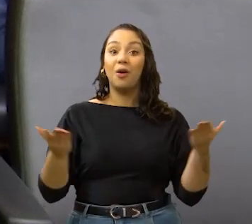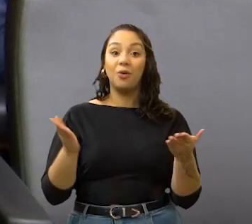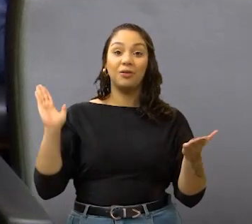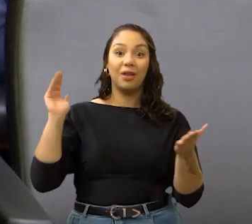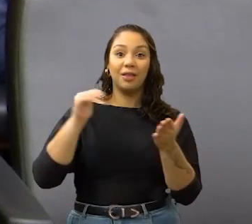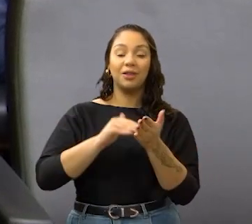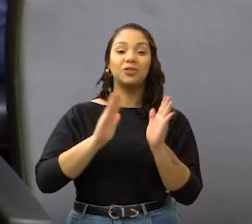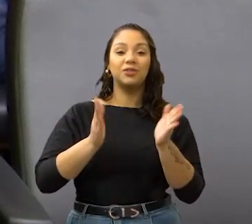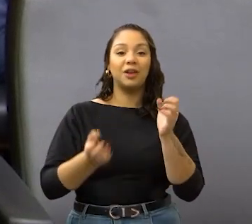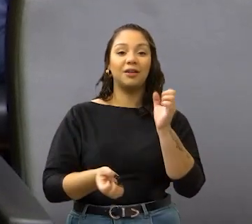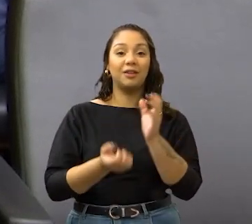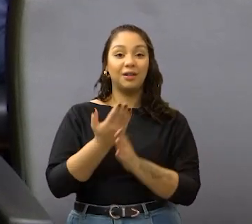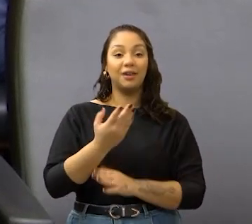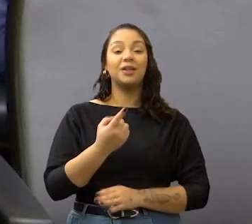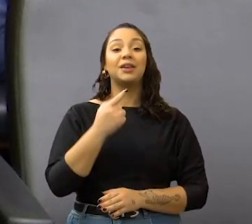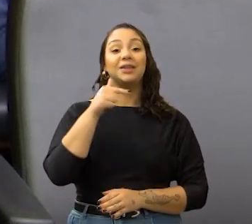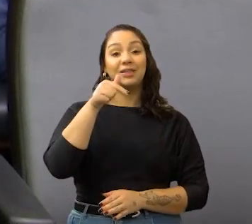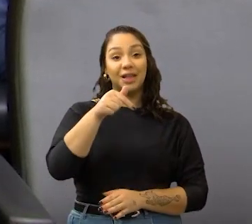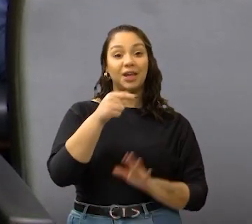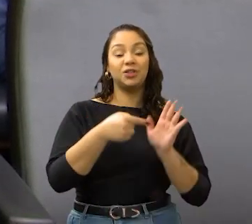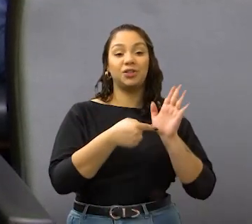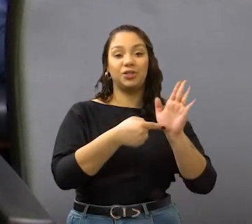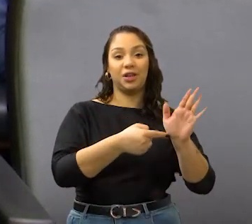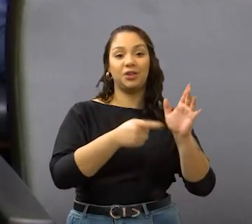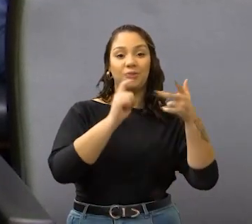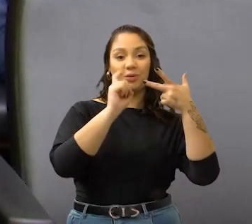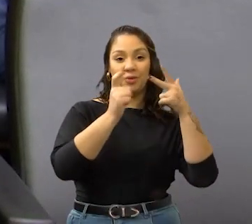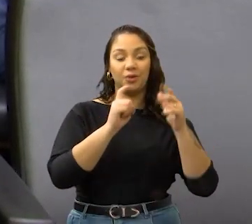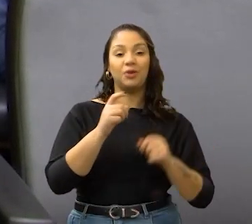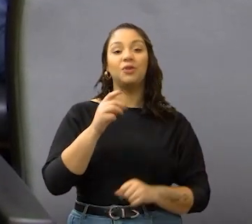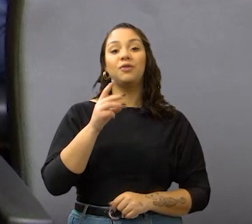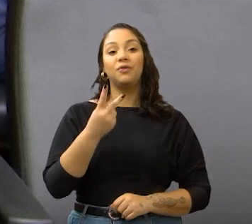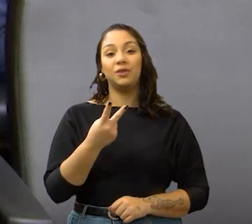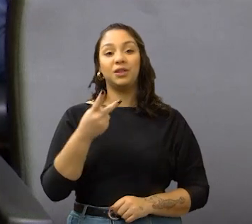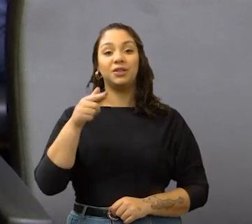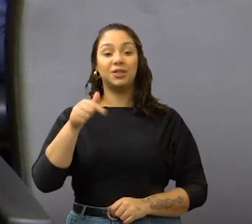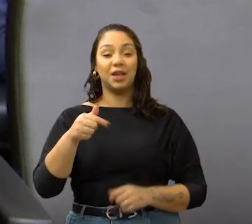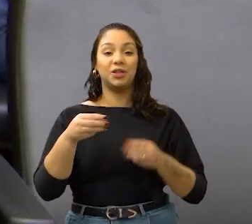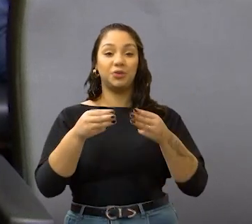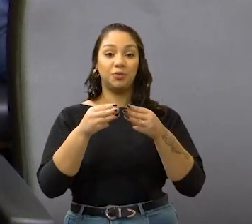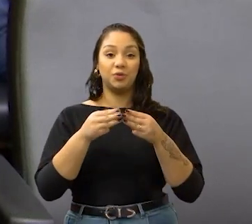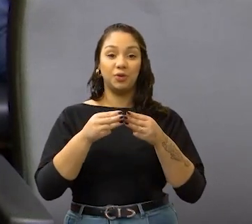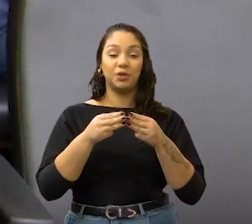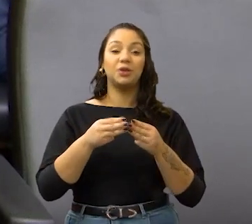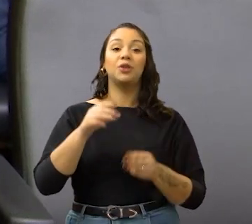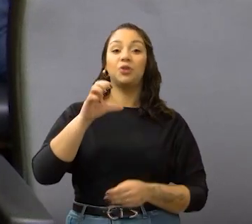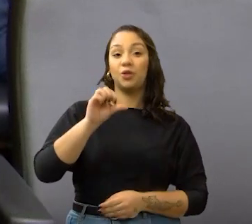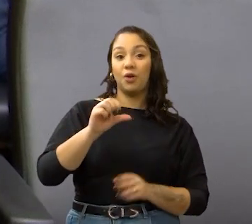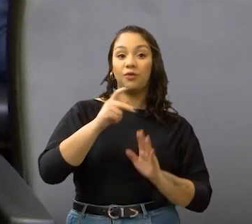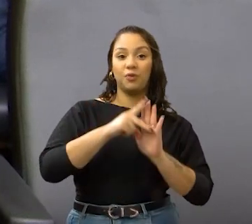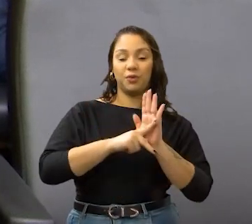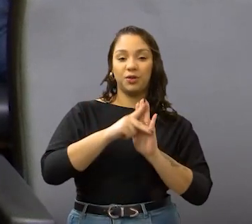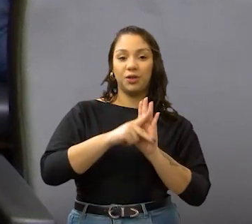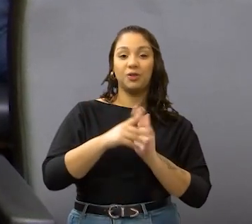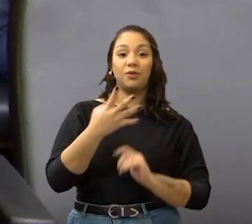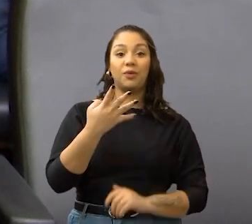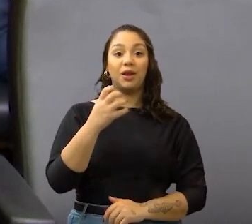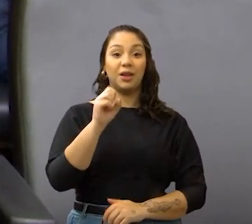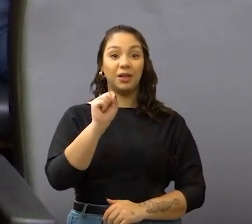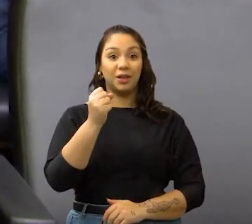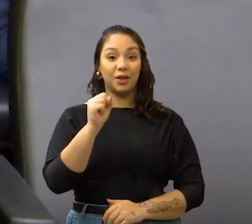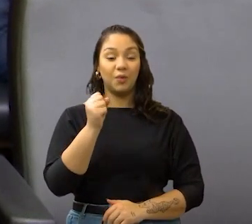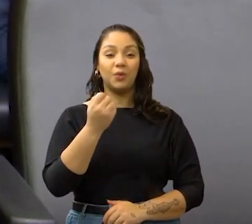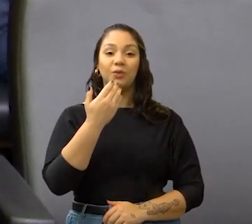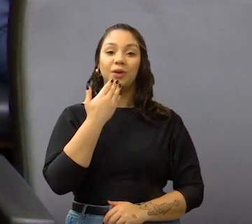gravação, ela já realizou 7 indicações, 22 moções, 9 projetos,